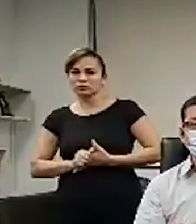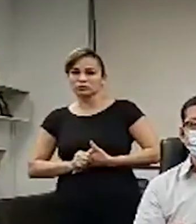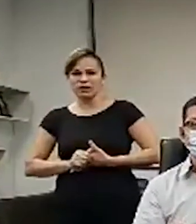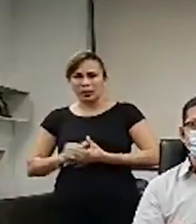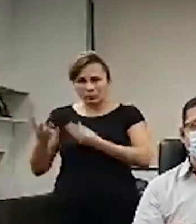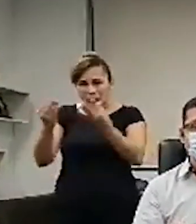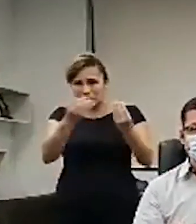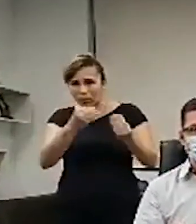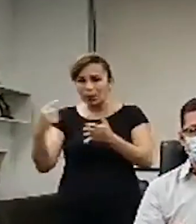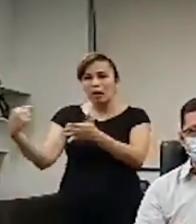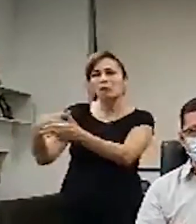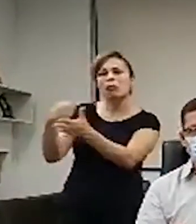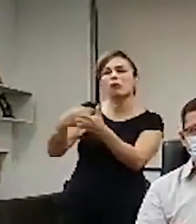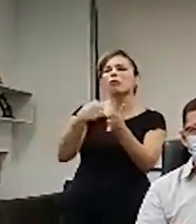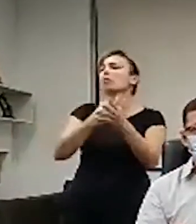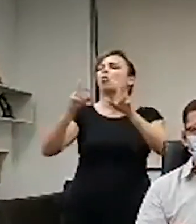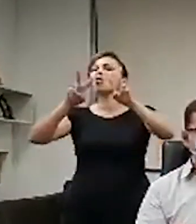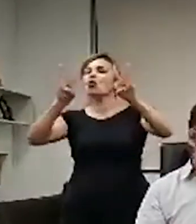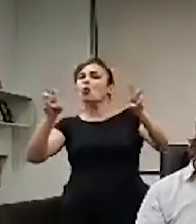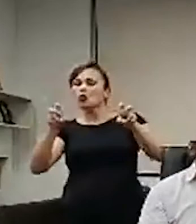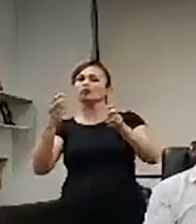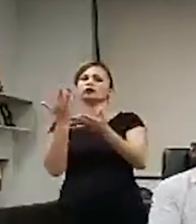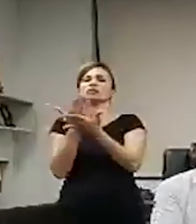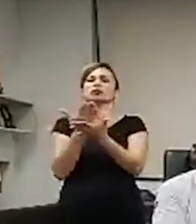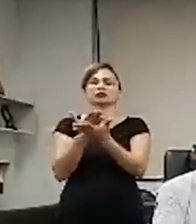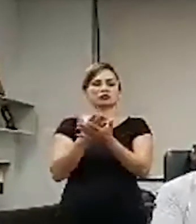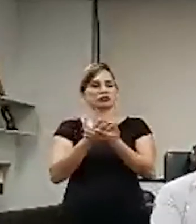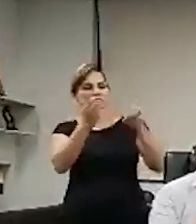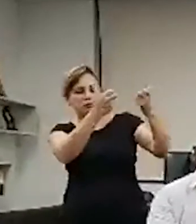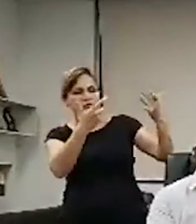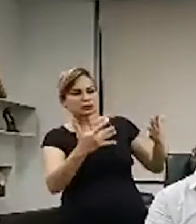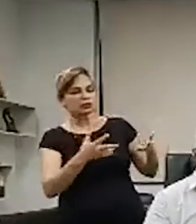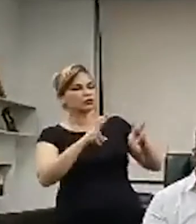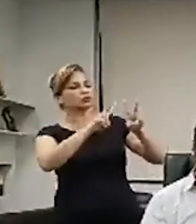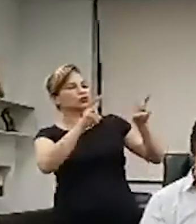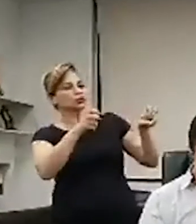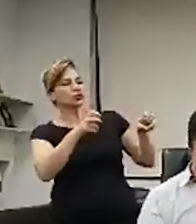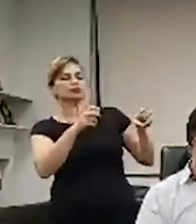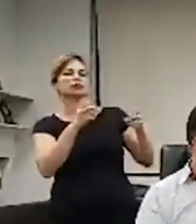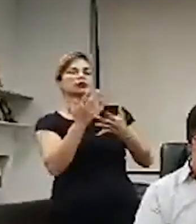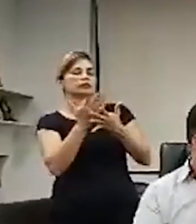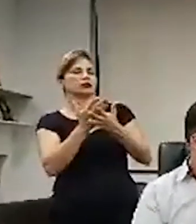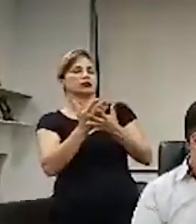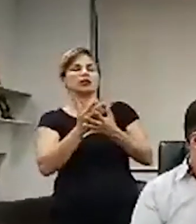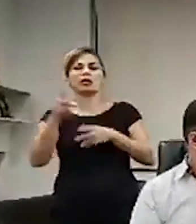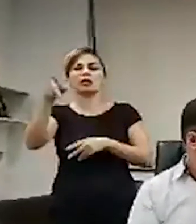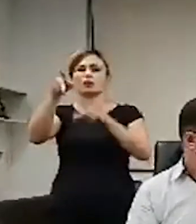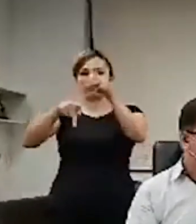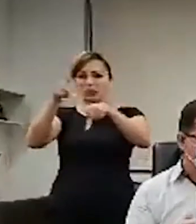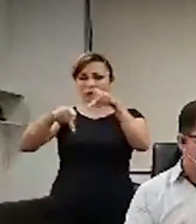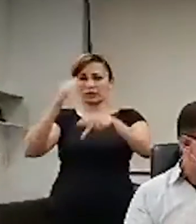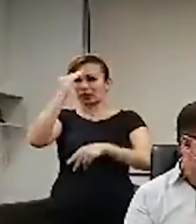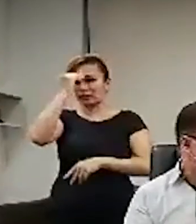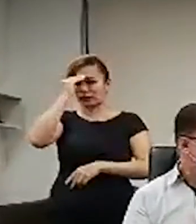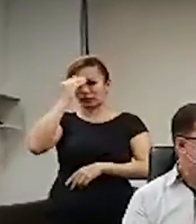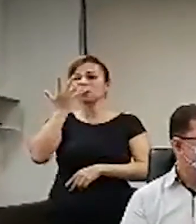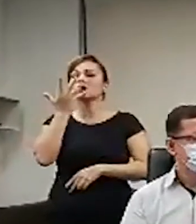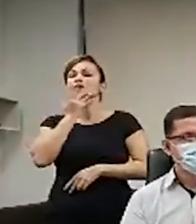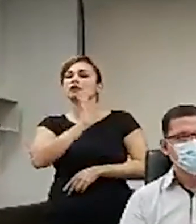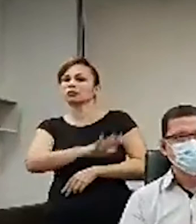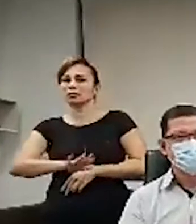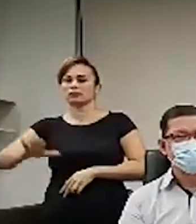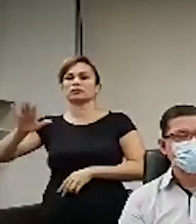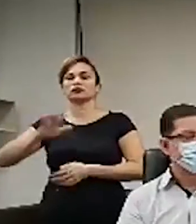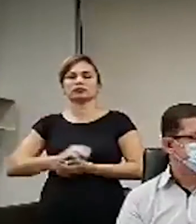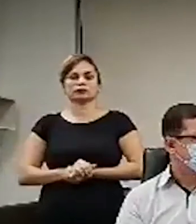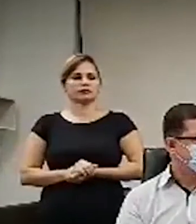que, mesmo estando doentes, podem continuar transmitindo, embora pareçam estar saudáveis. As escolas, elas